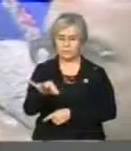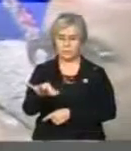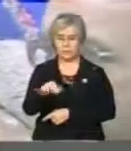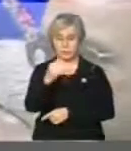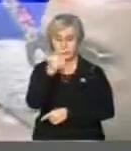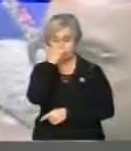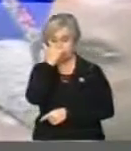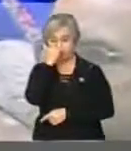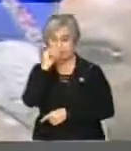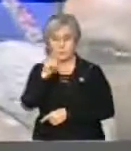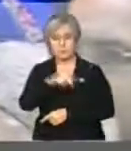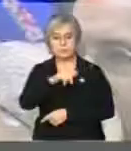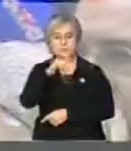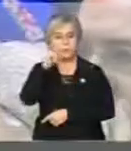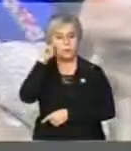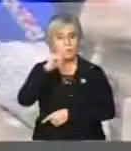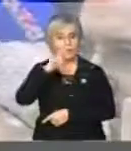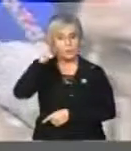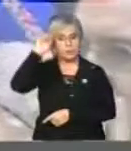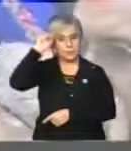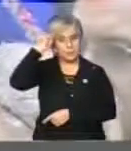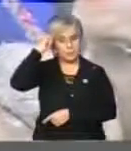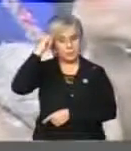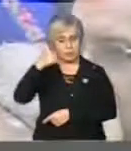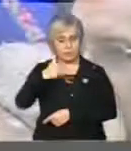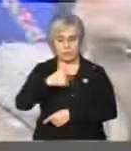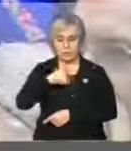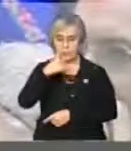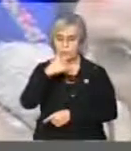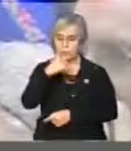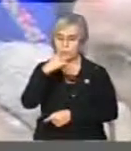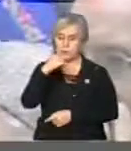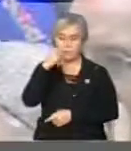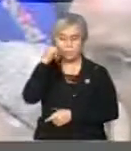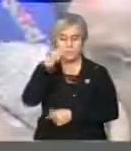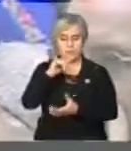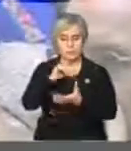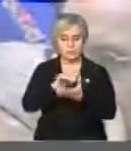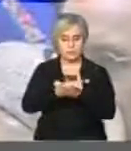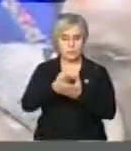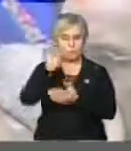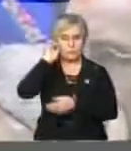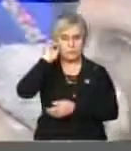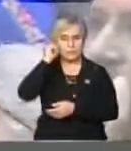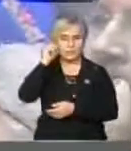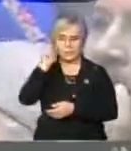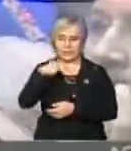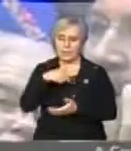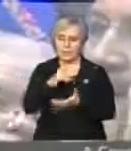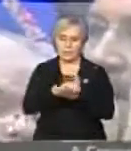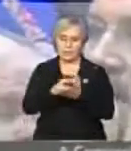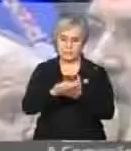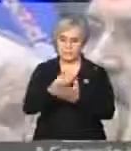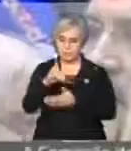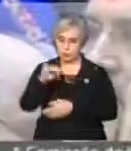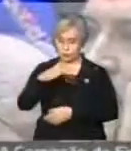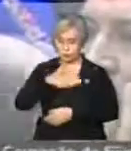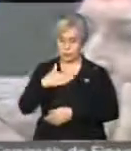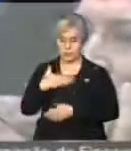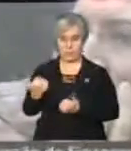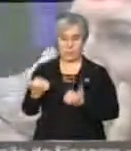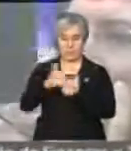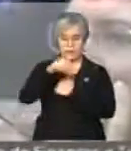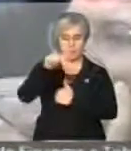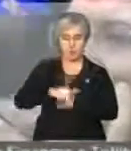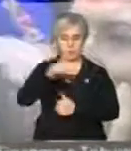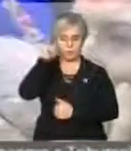das vítimas são negras. Eu sou casado com uma mulher negra. Eu sei o que é preconceito. Inclusive, no dia da minha posse aqui,